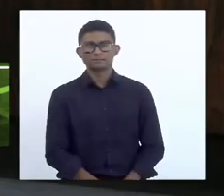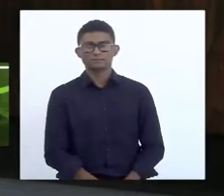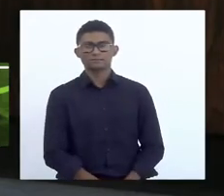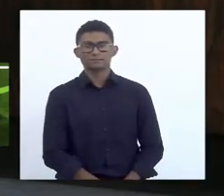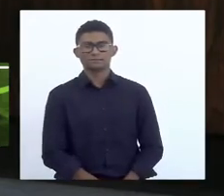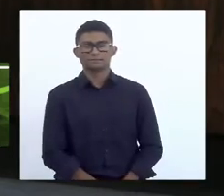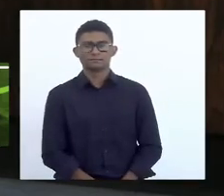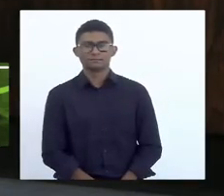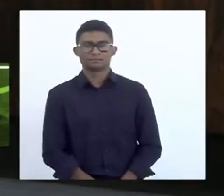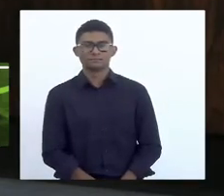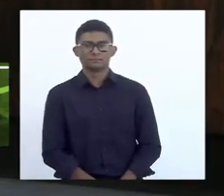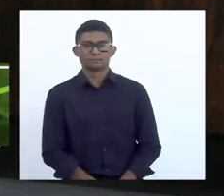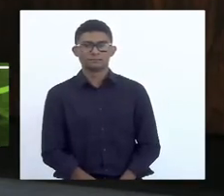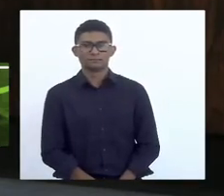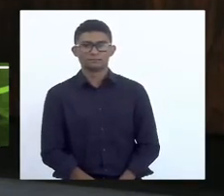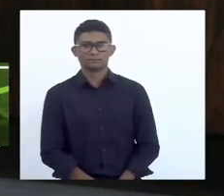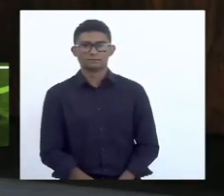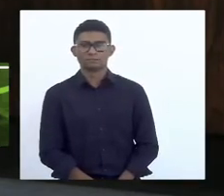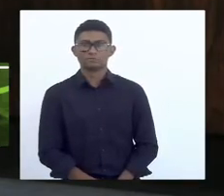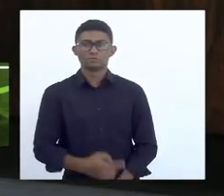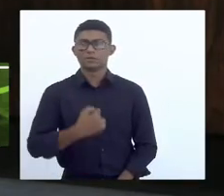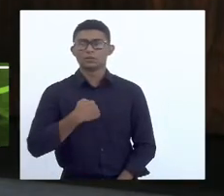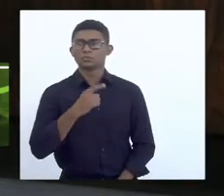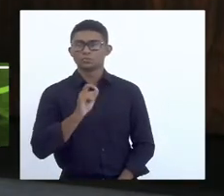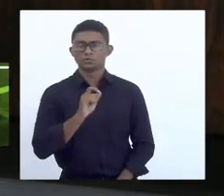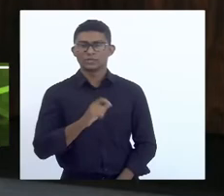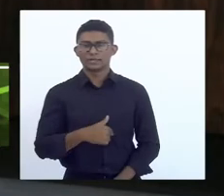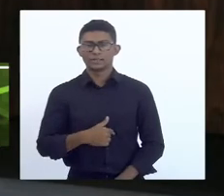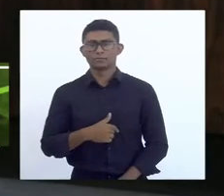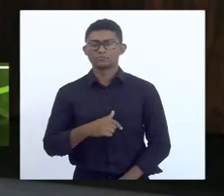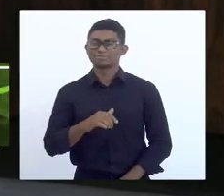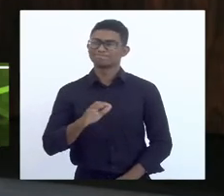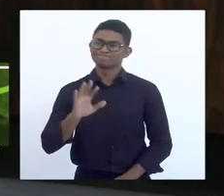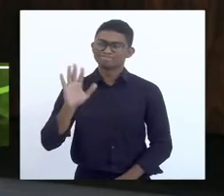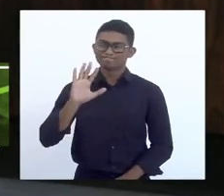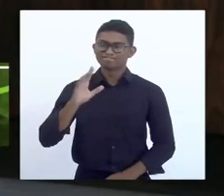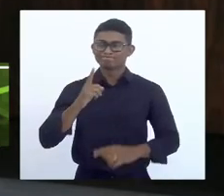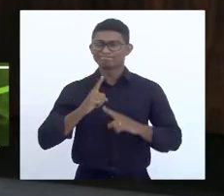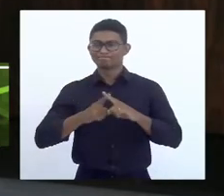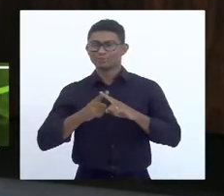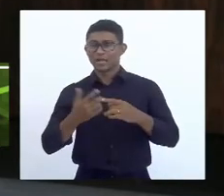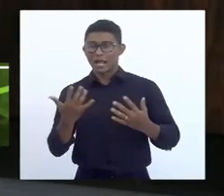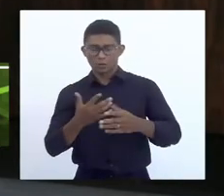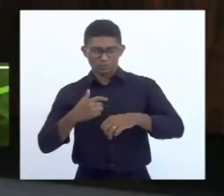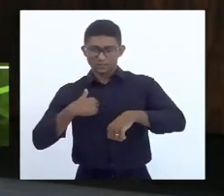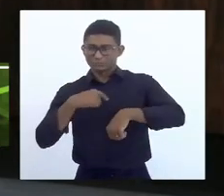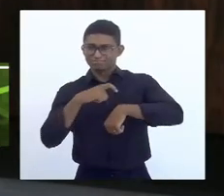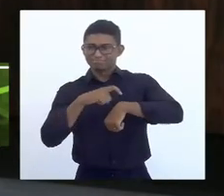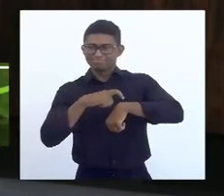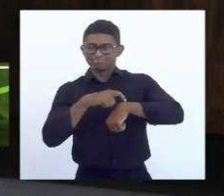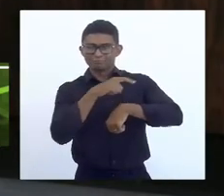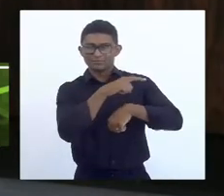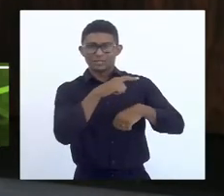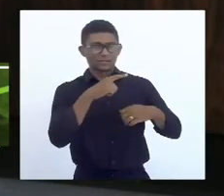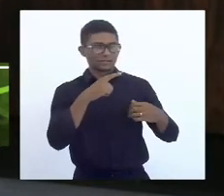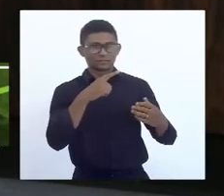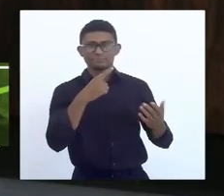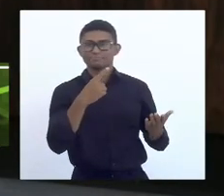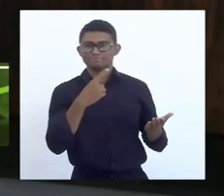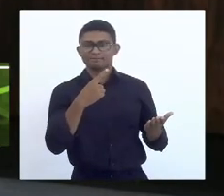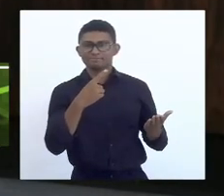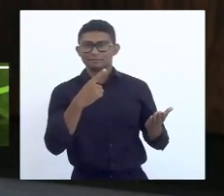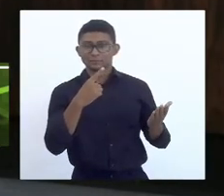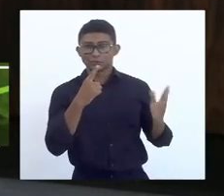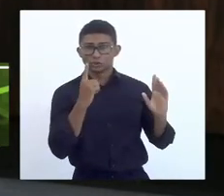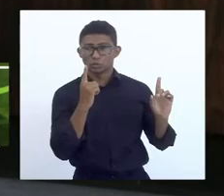Obrigada. Gente, eu vou me despedir de vocês, que infelizmente tem uma agenda agora, um encontro de mulheres travestis e transexuais